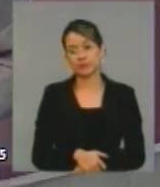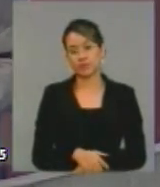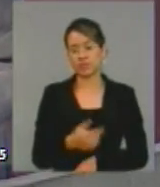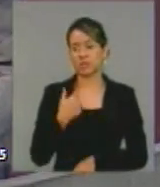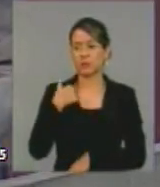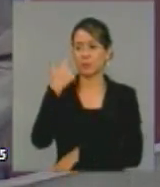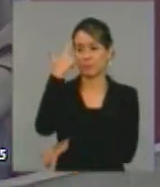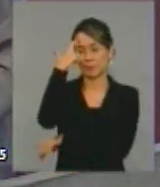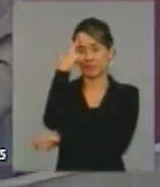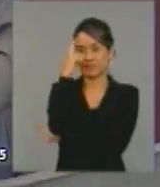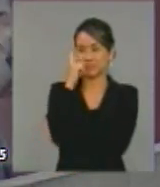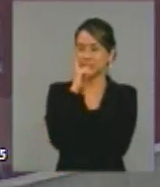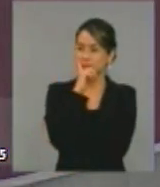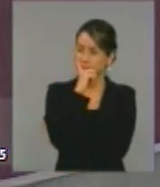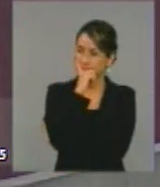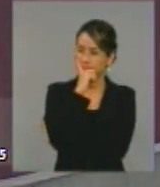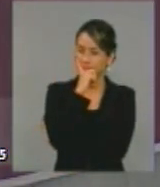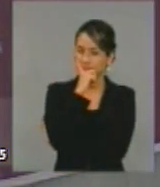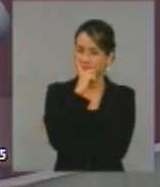fico pensando, termino,